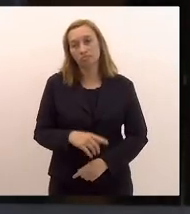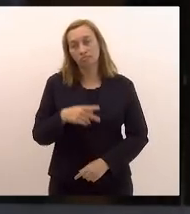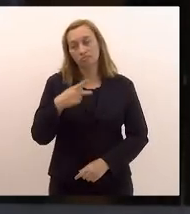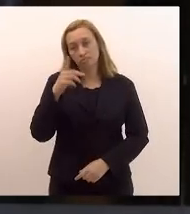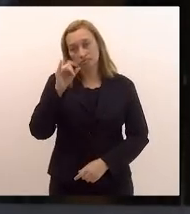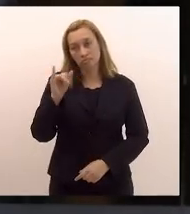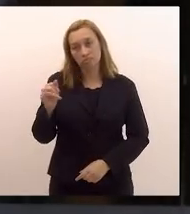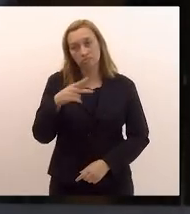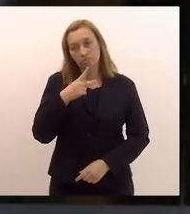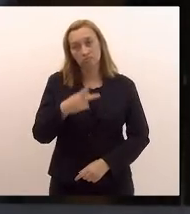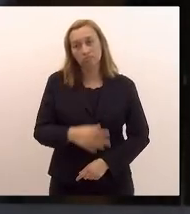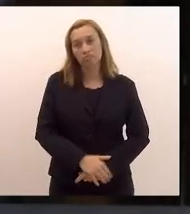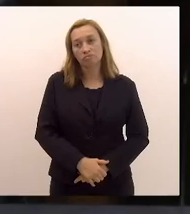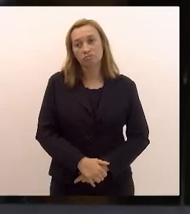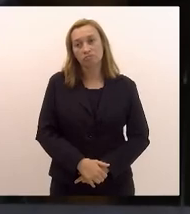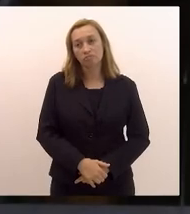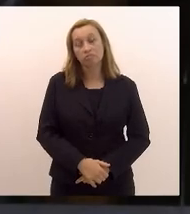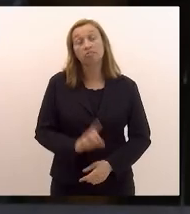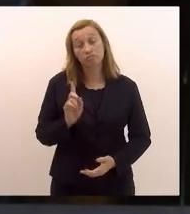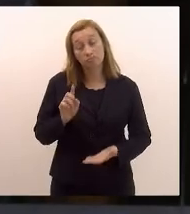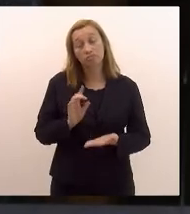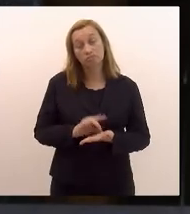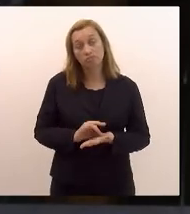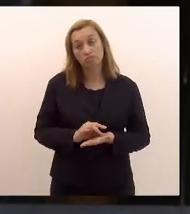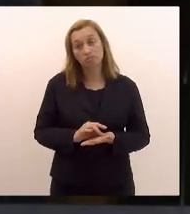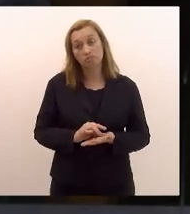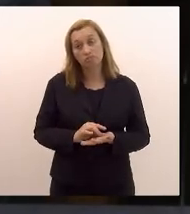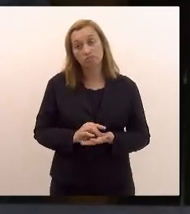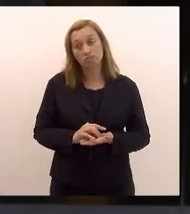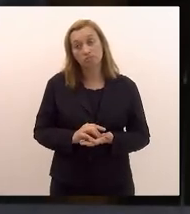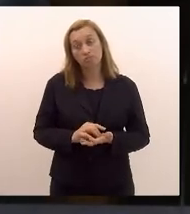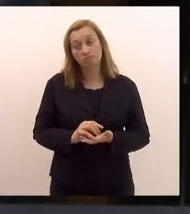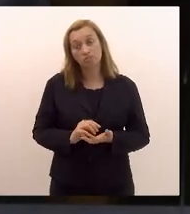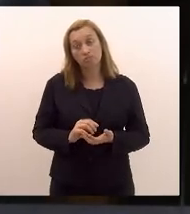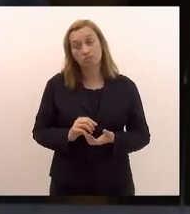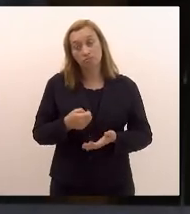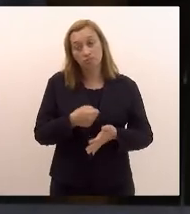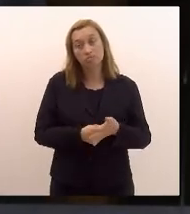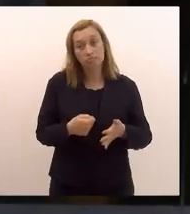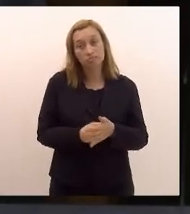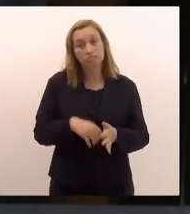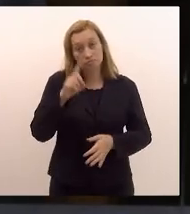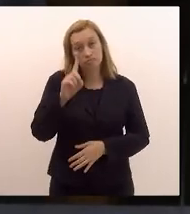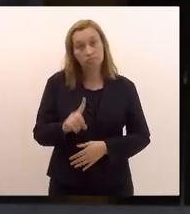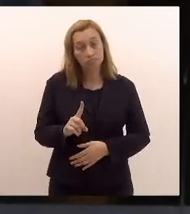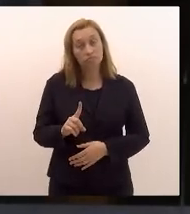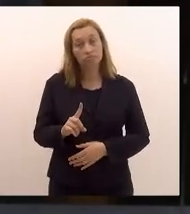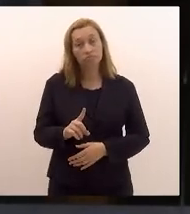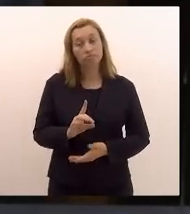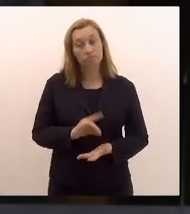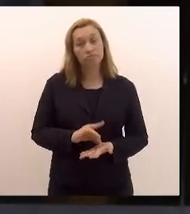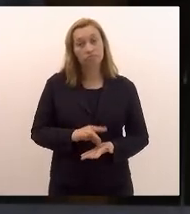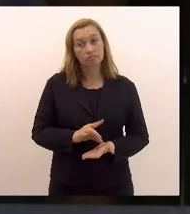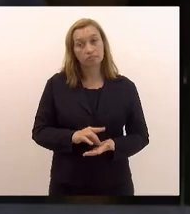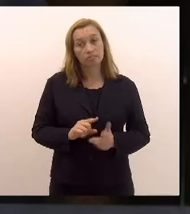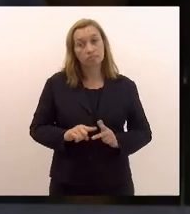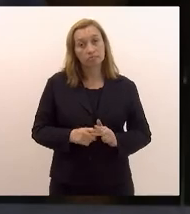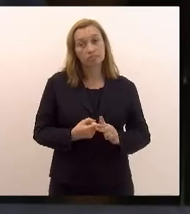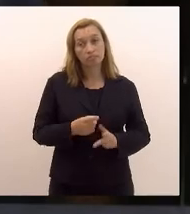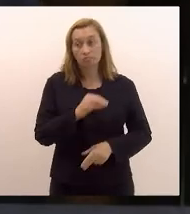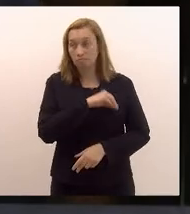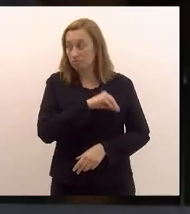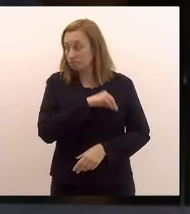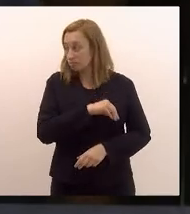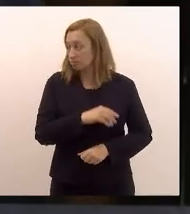dia é uma realidade ele tava garantir os direitos né é garantido a correção salarial